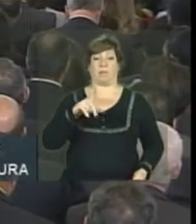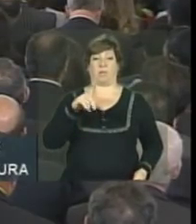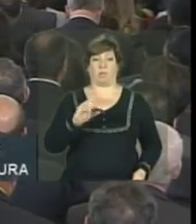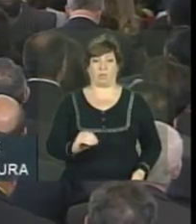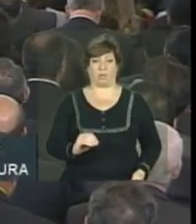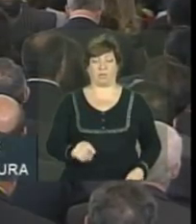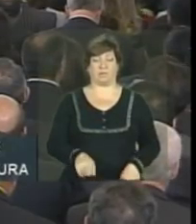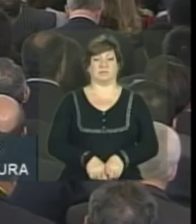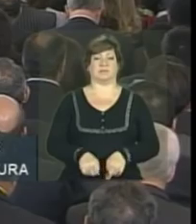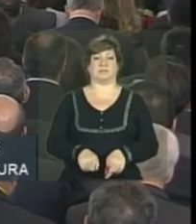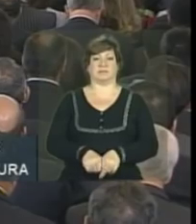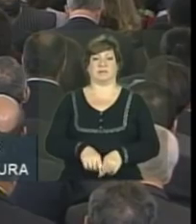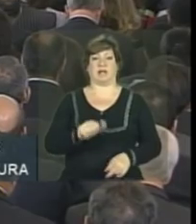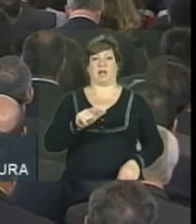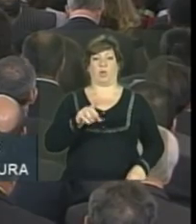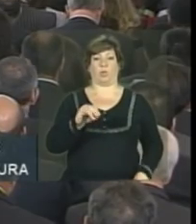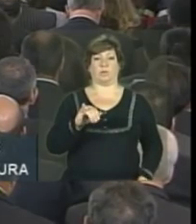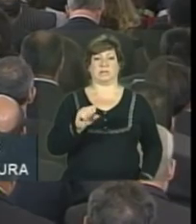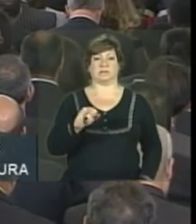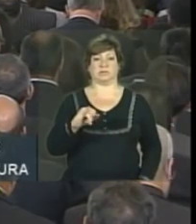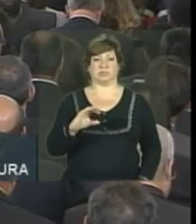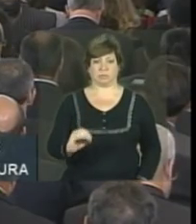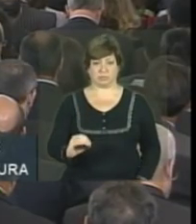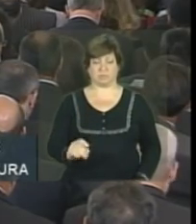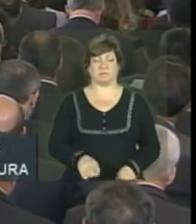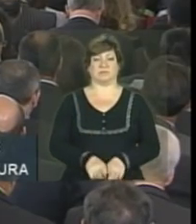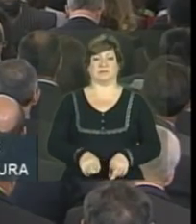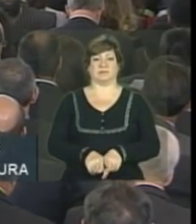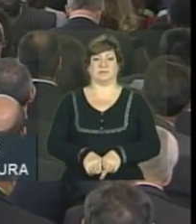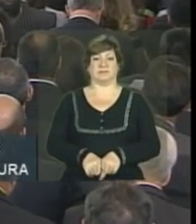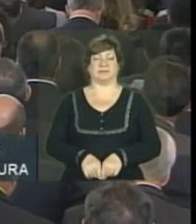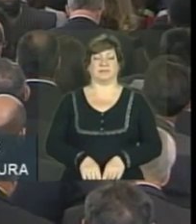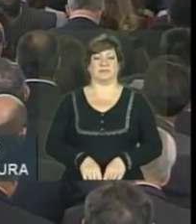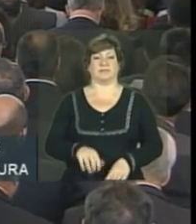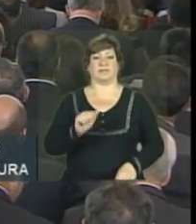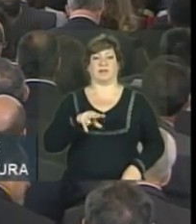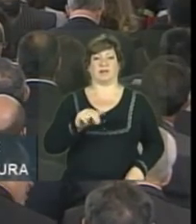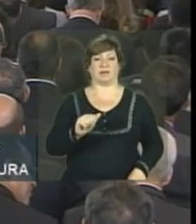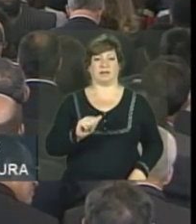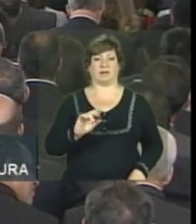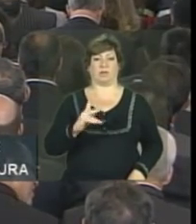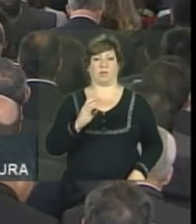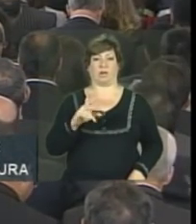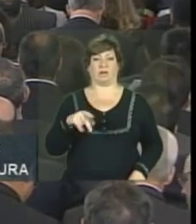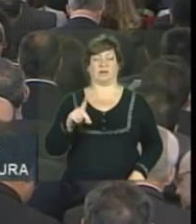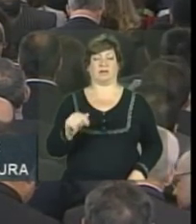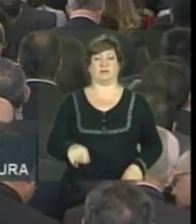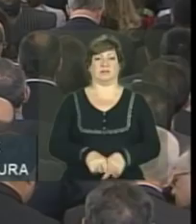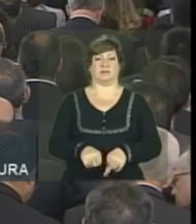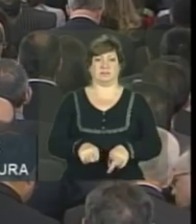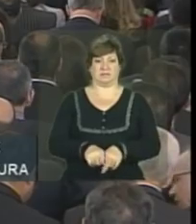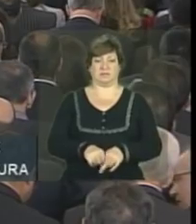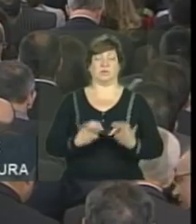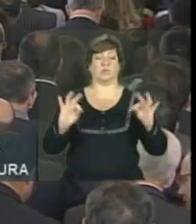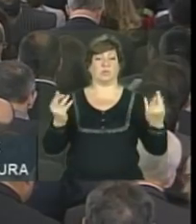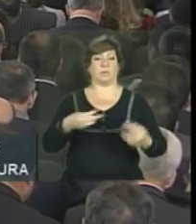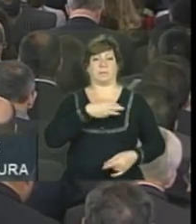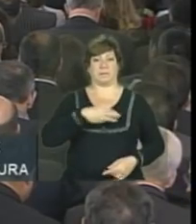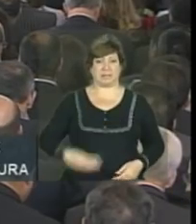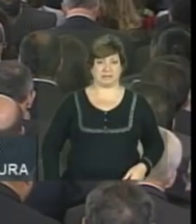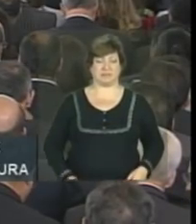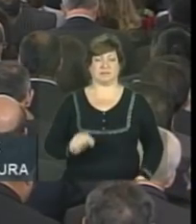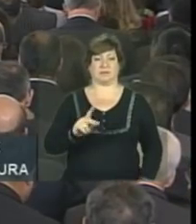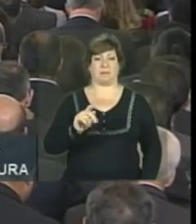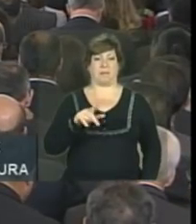dos Transportes, Aloysio Mercadante, da Educação, Ana de Holanda, da Cultura, Paulo